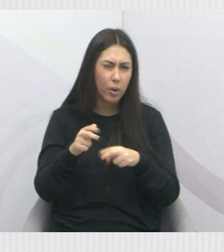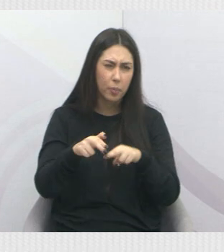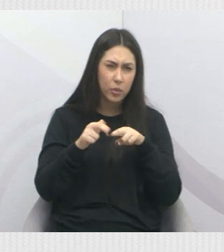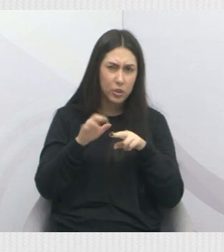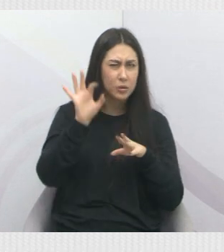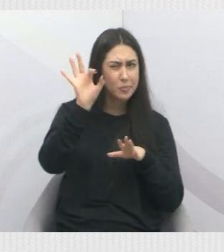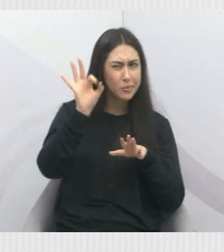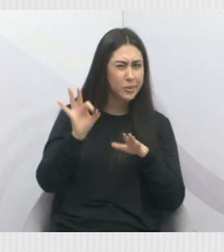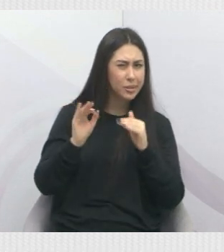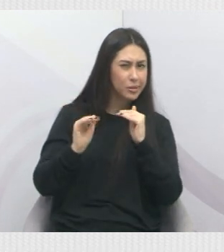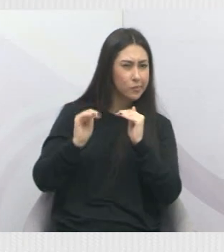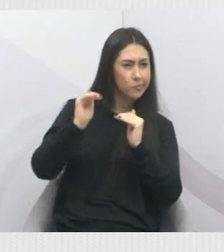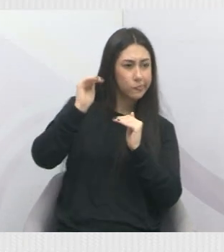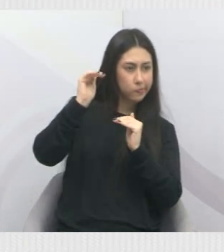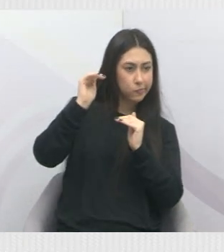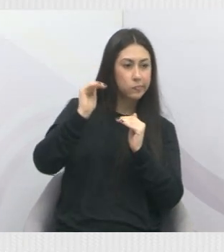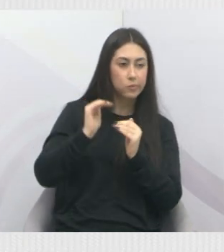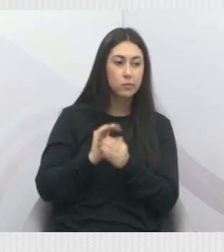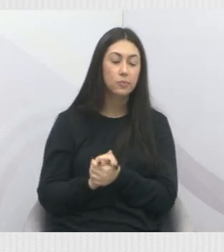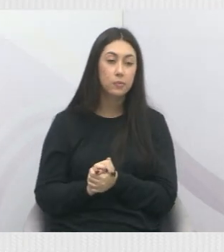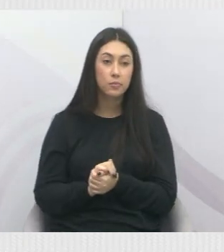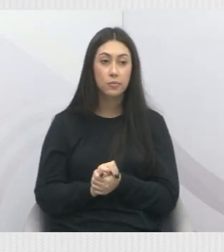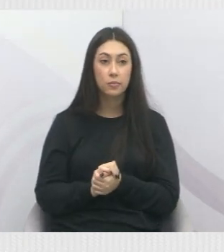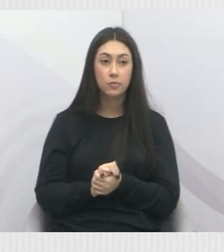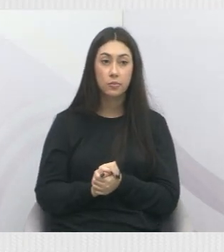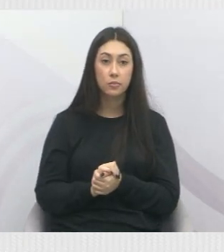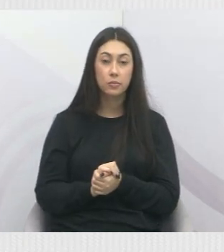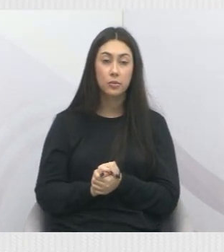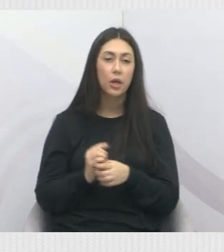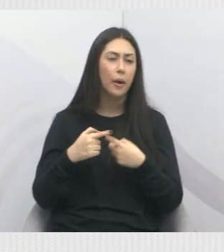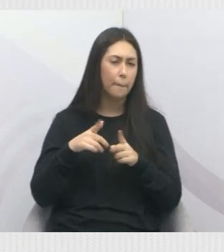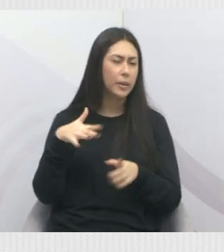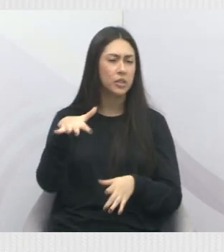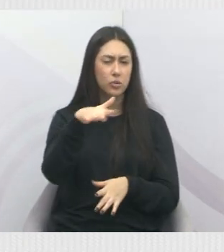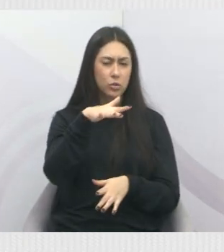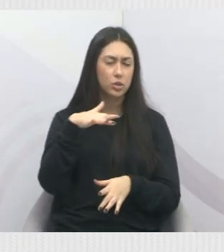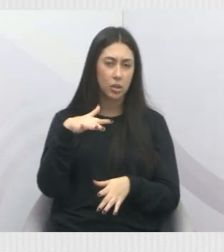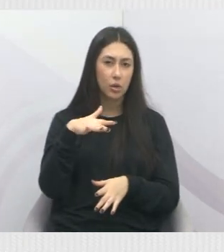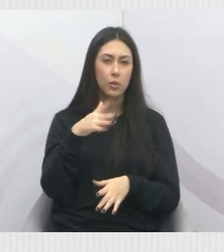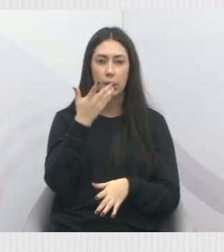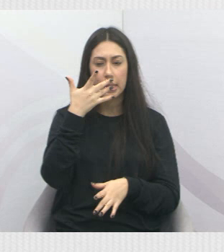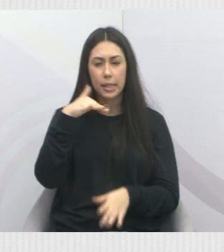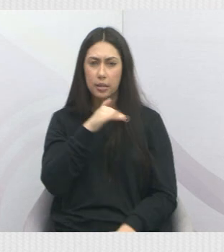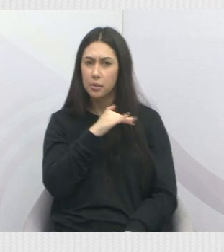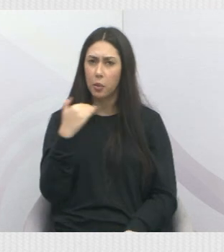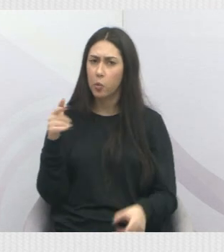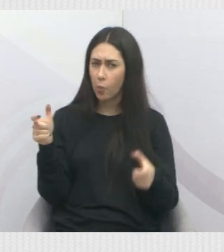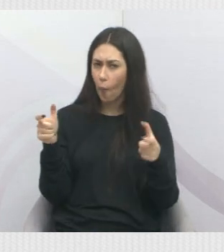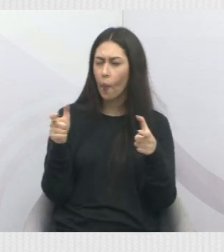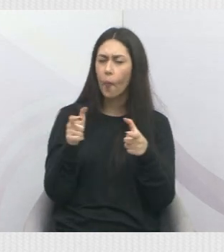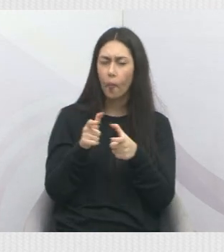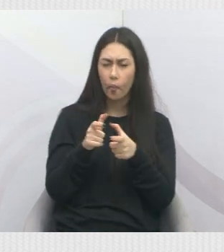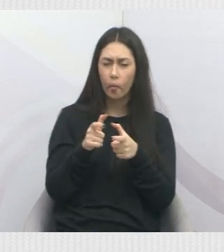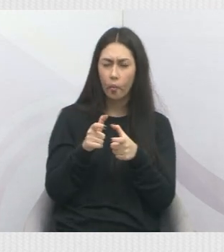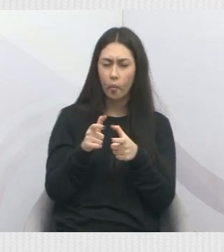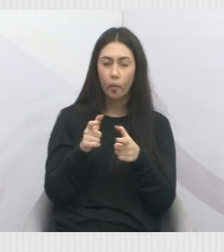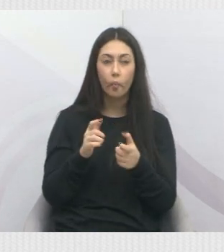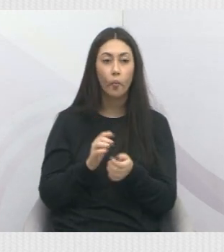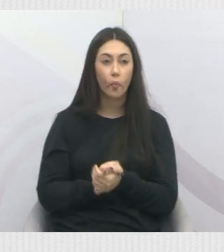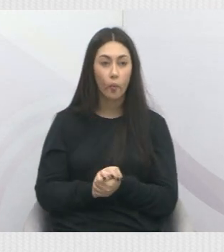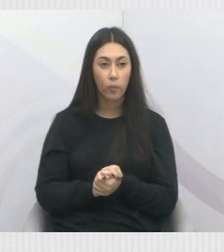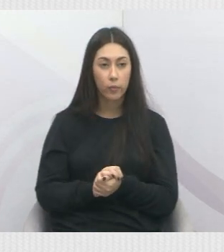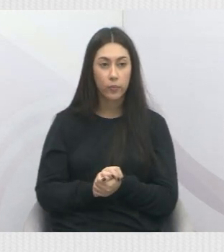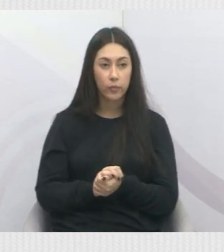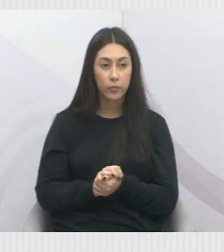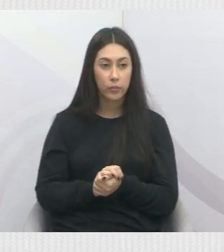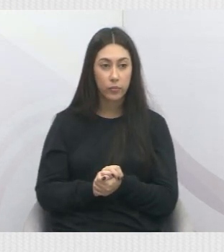maior. Então, dando essa diferença. Mas, em números gerais, a mortalidade diminuiu de 8 para 7 no quadrimestre, se